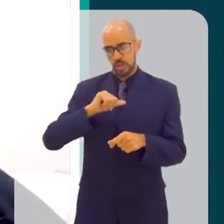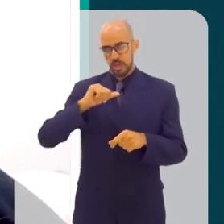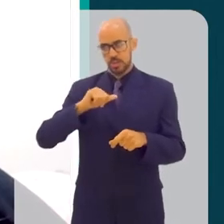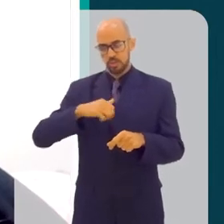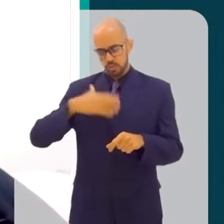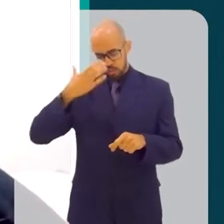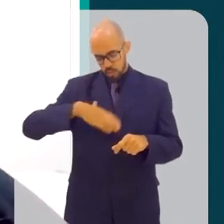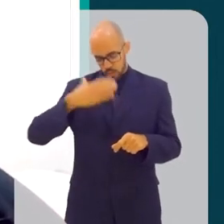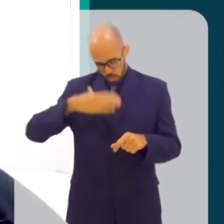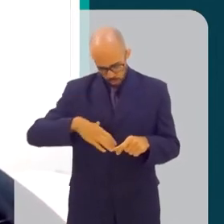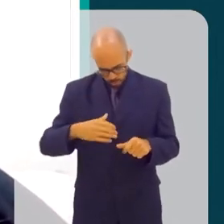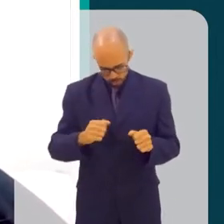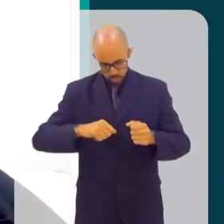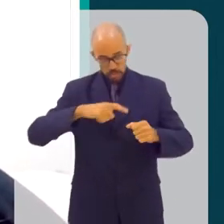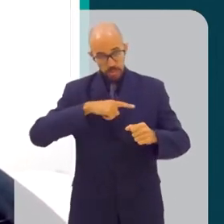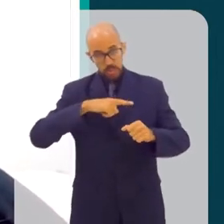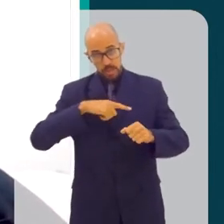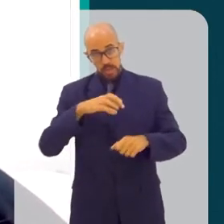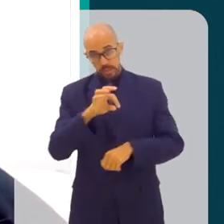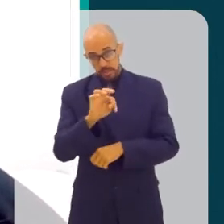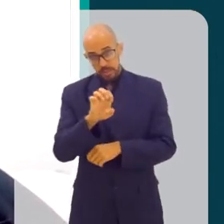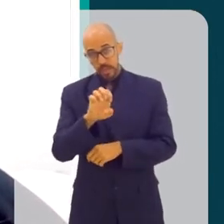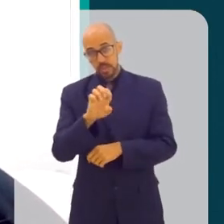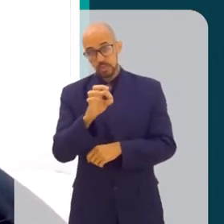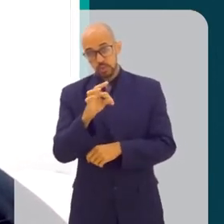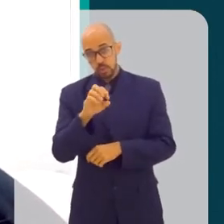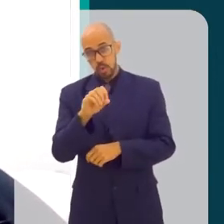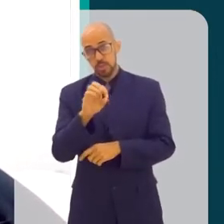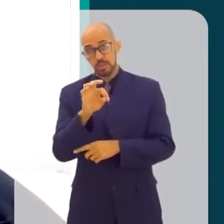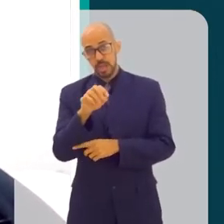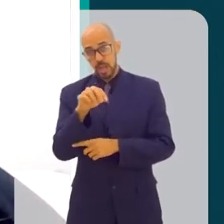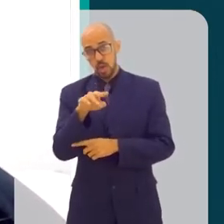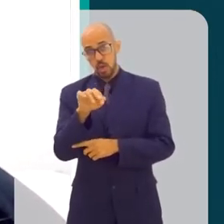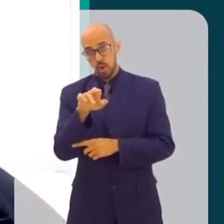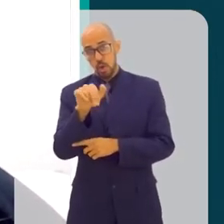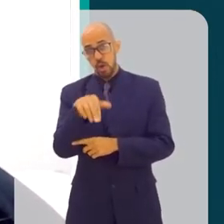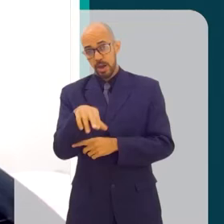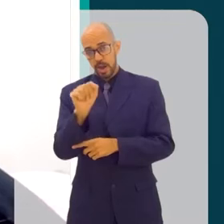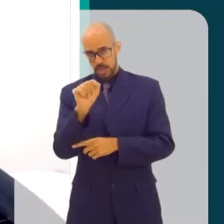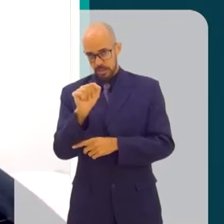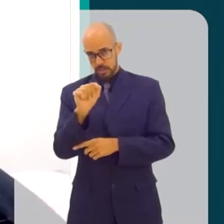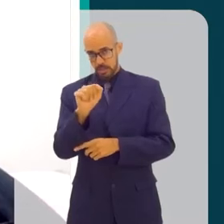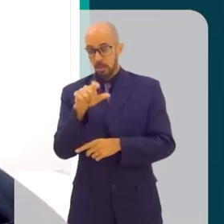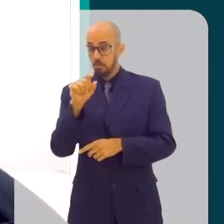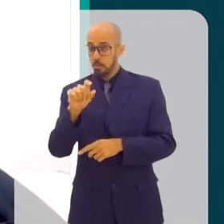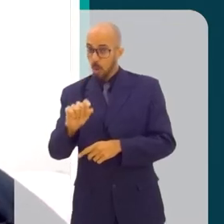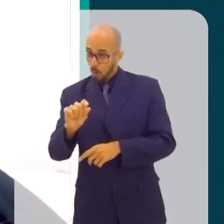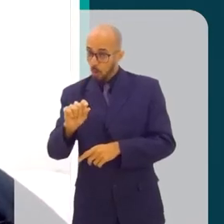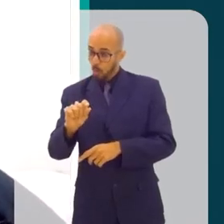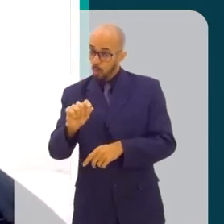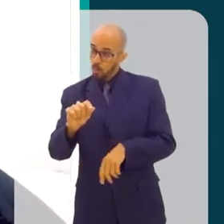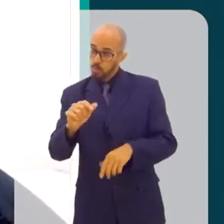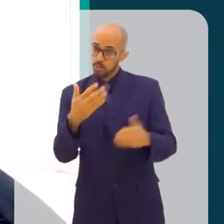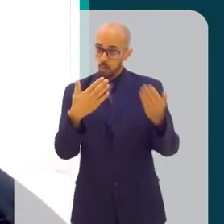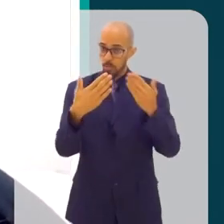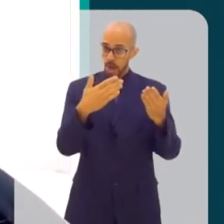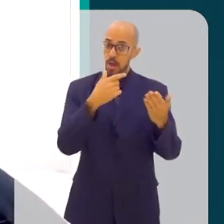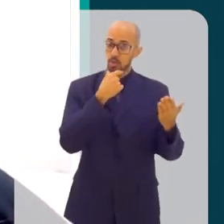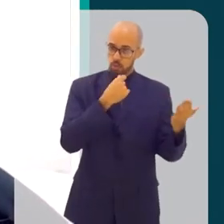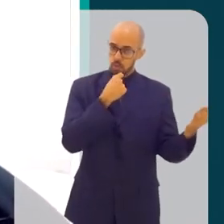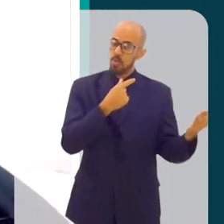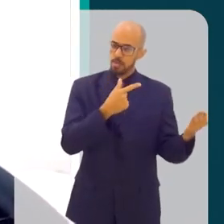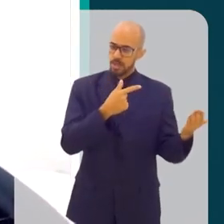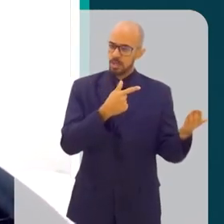Nós mulheres, né, o corpo feminino, a gente produz testosterona numa dosagem mais baixa, mas